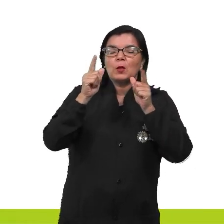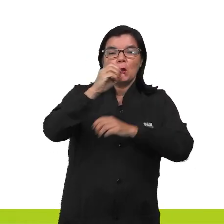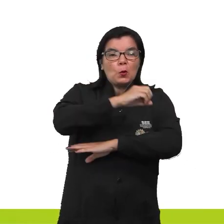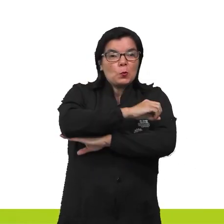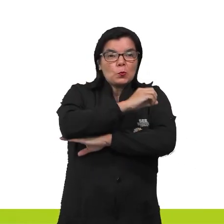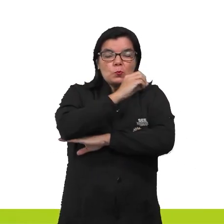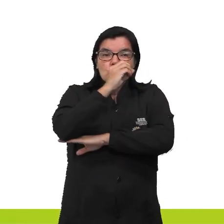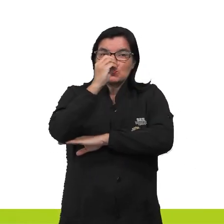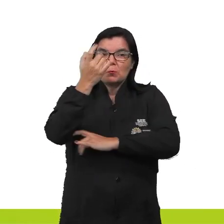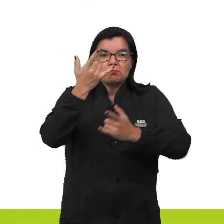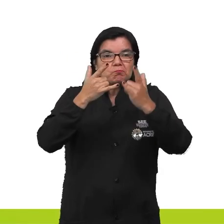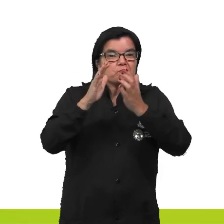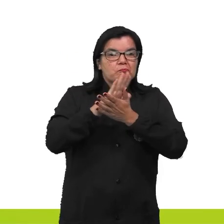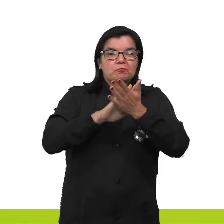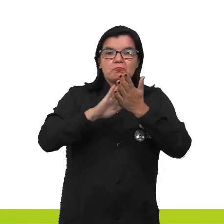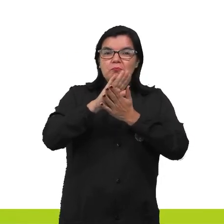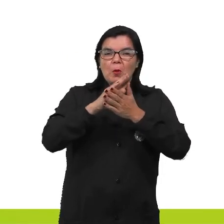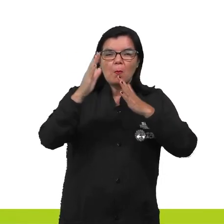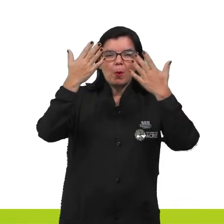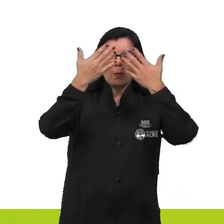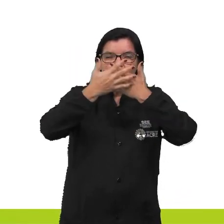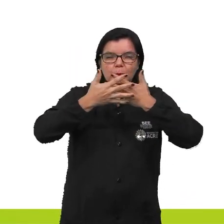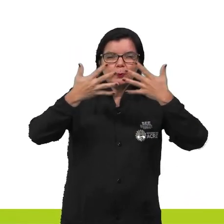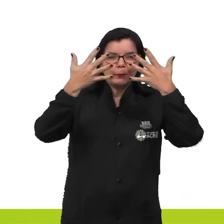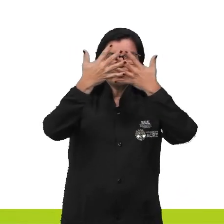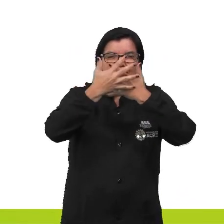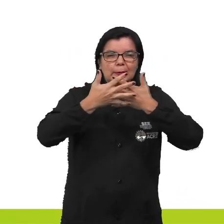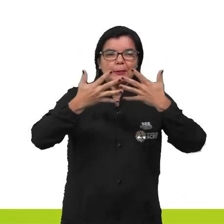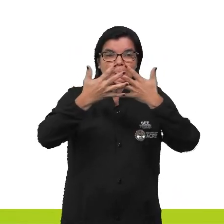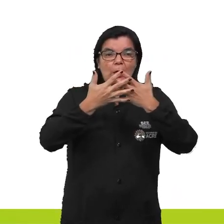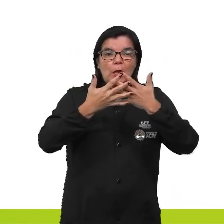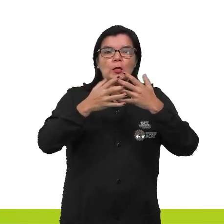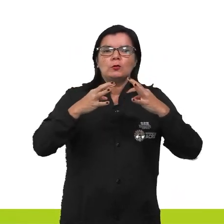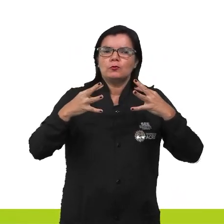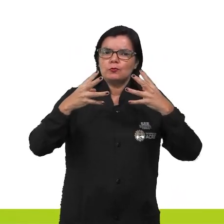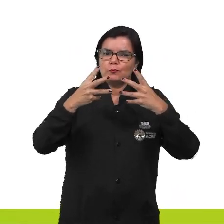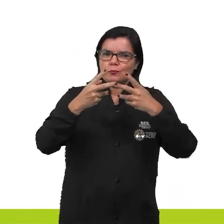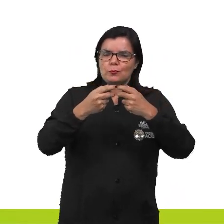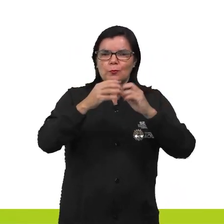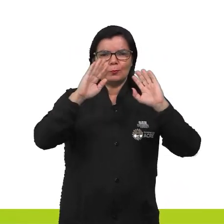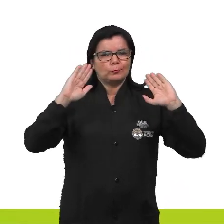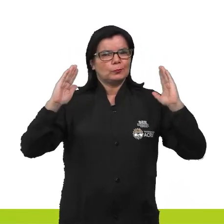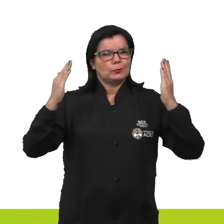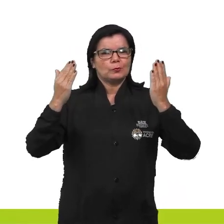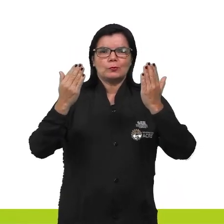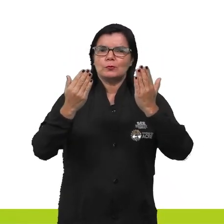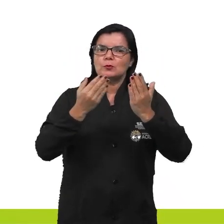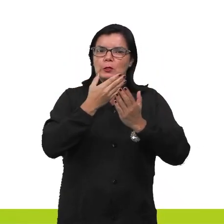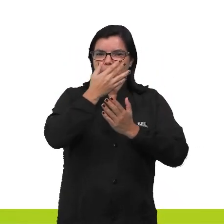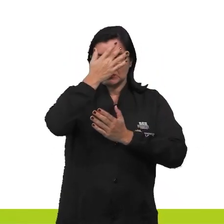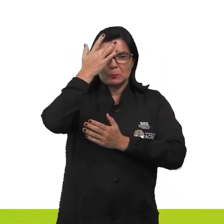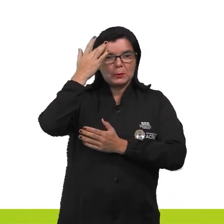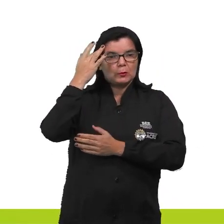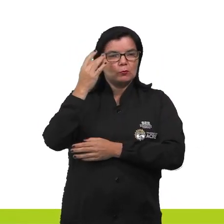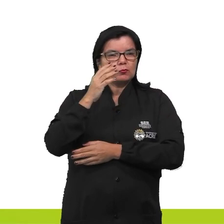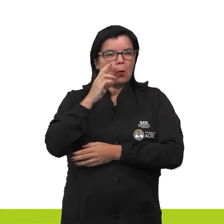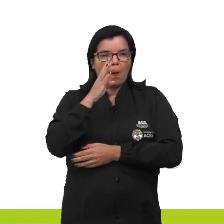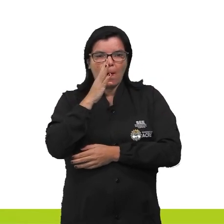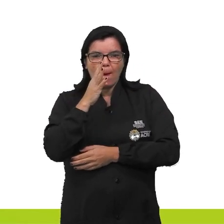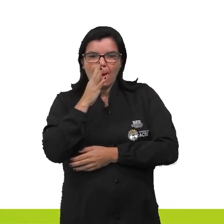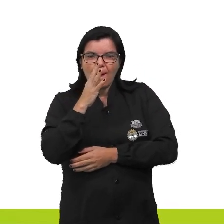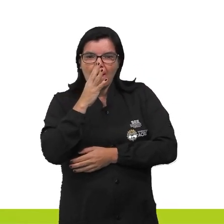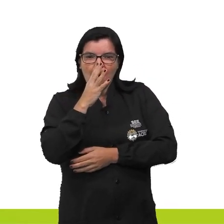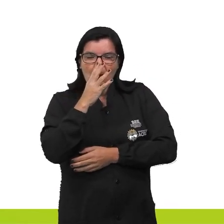não deslumbra, sua vista perturba-se. Diante dela, e todo a contemplá-la, está